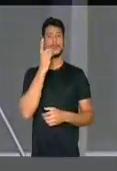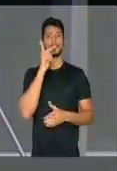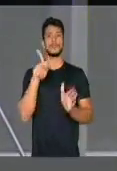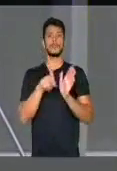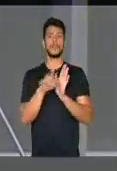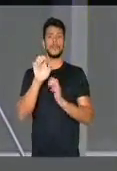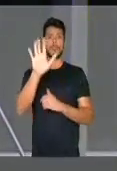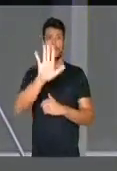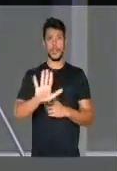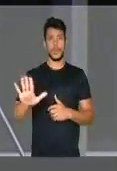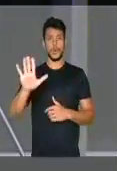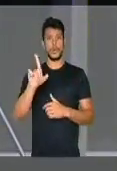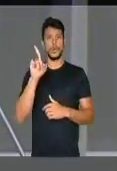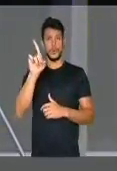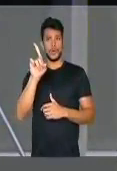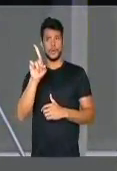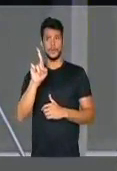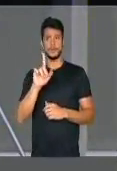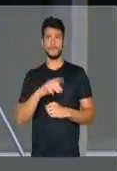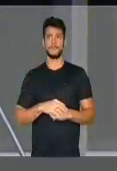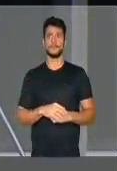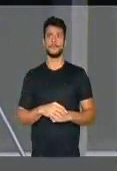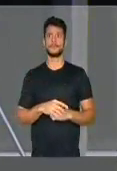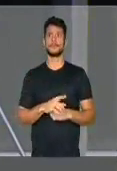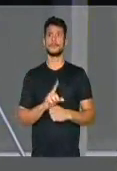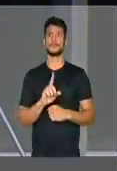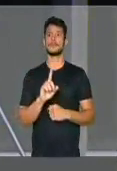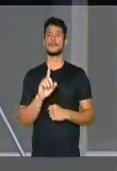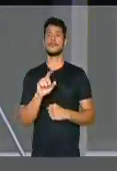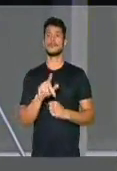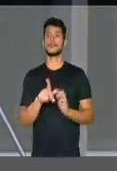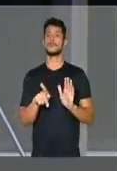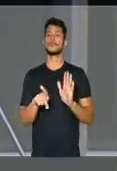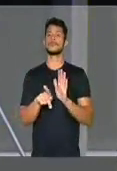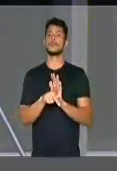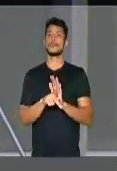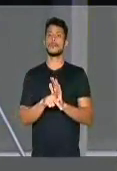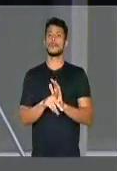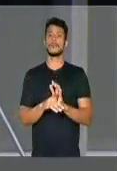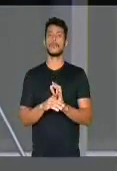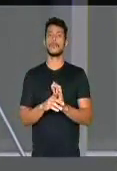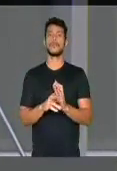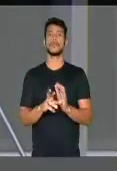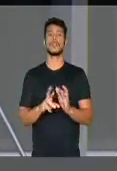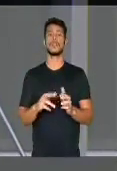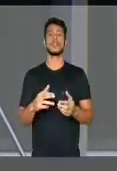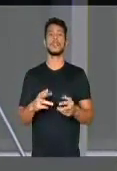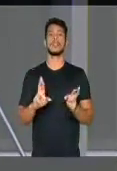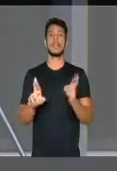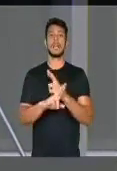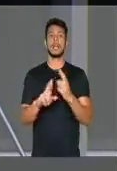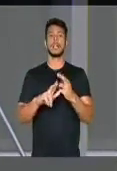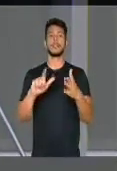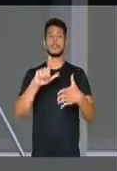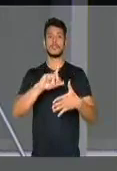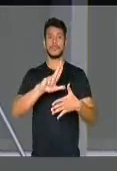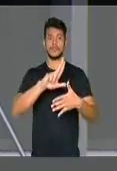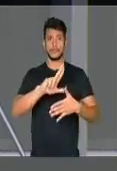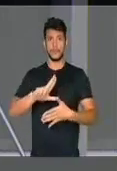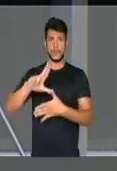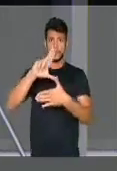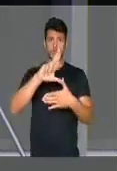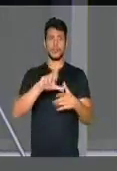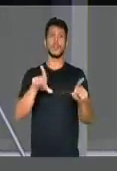que compõem a delegação para as relações do Mercosul e para relações